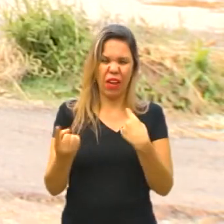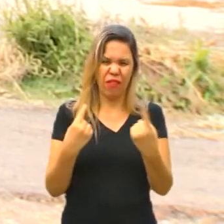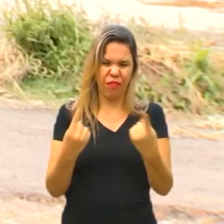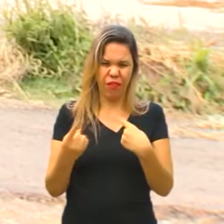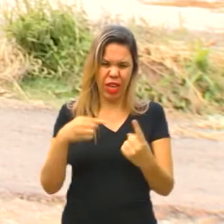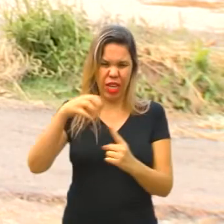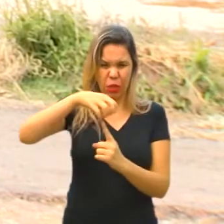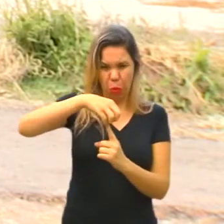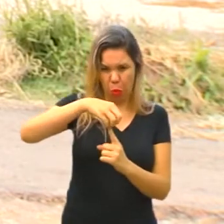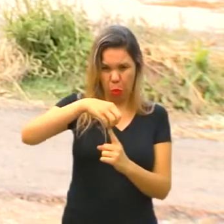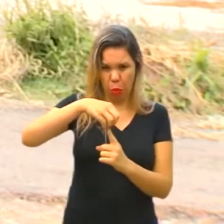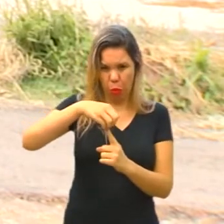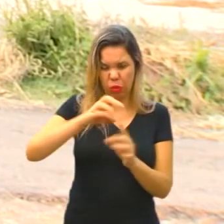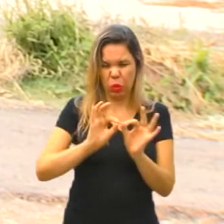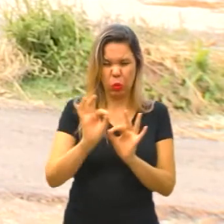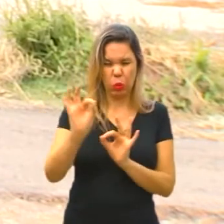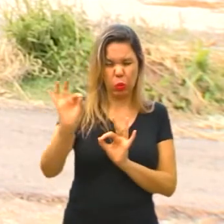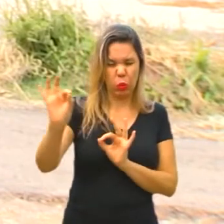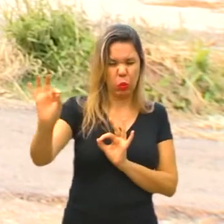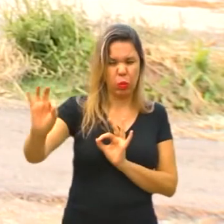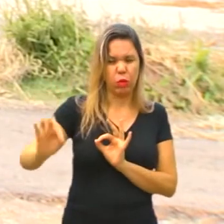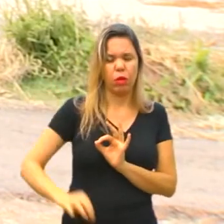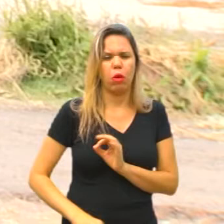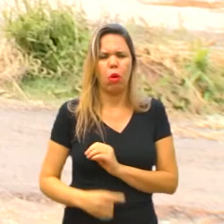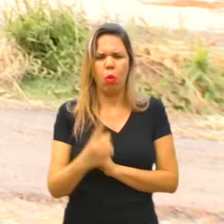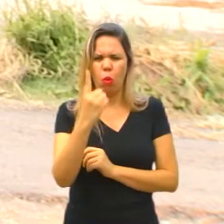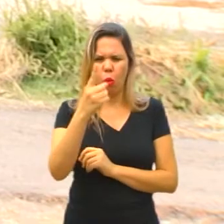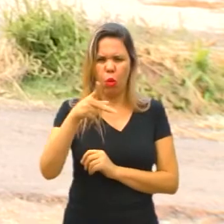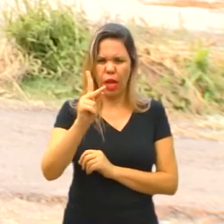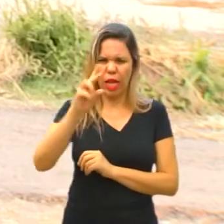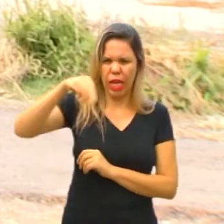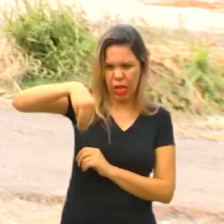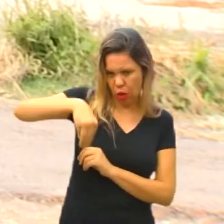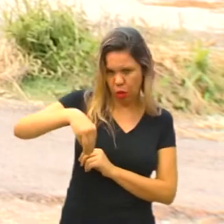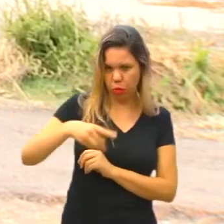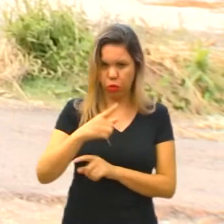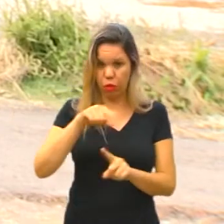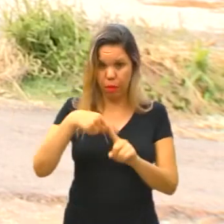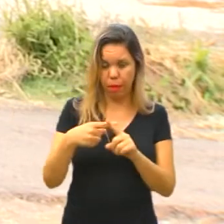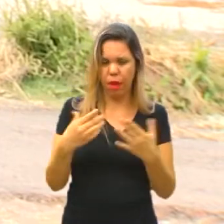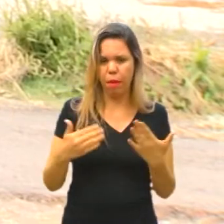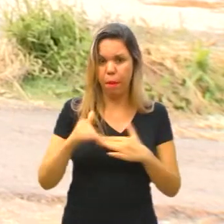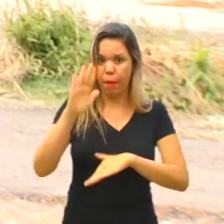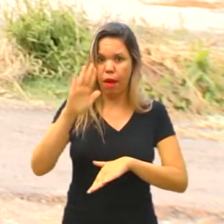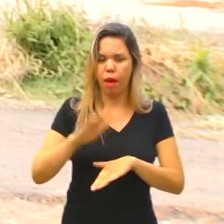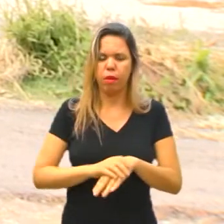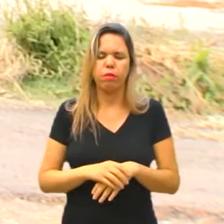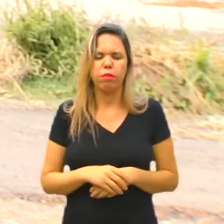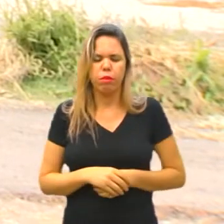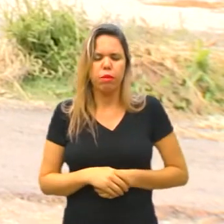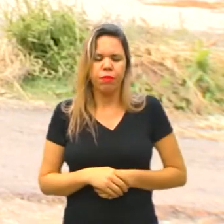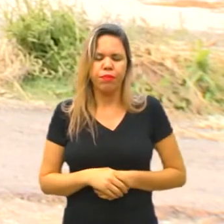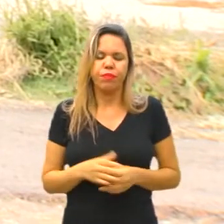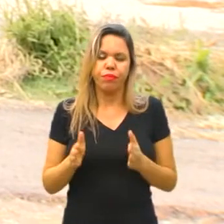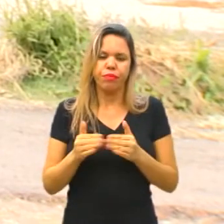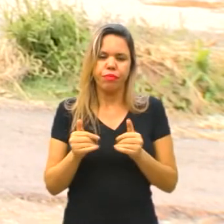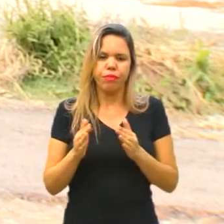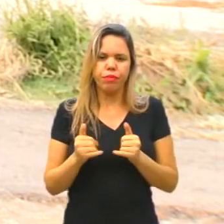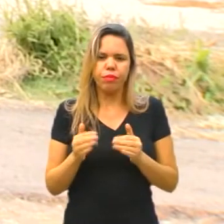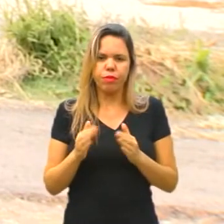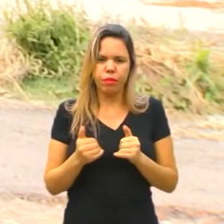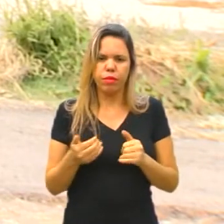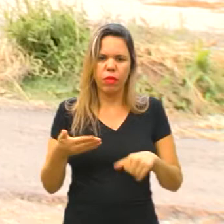cima na avenida, onde está o ponto, dá aí aproximadamente 1,5 km, se não mais. Então a gente